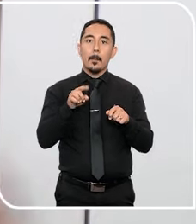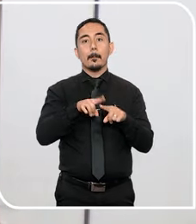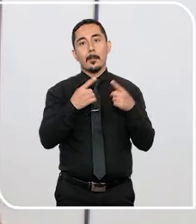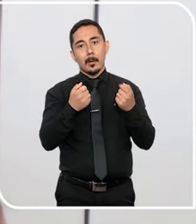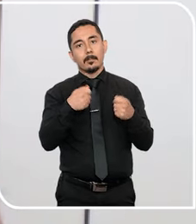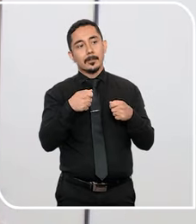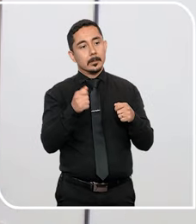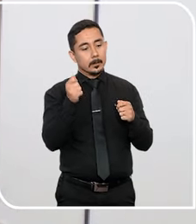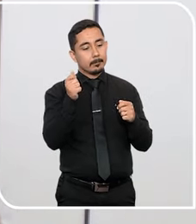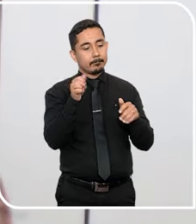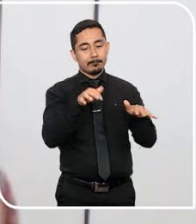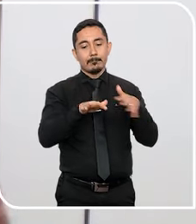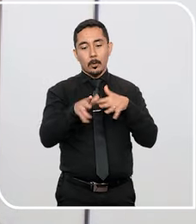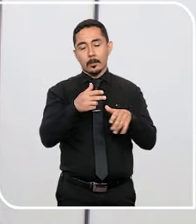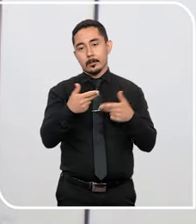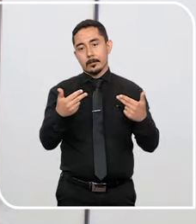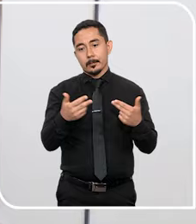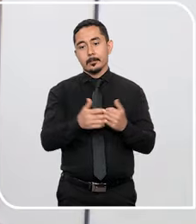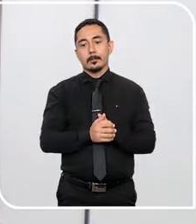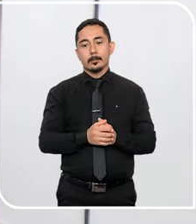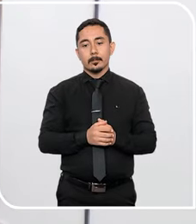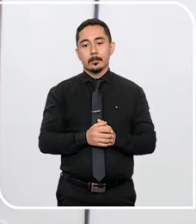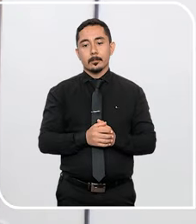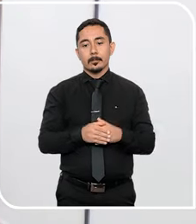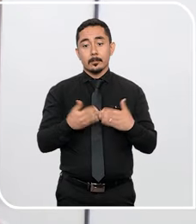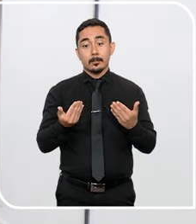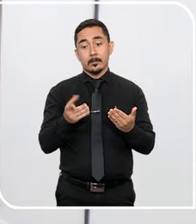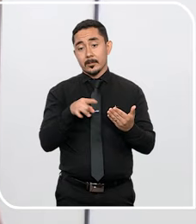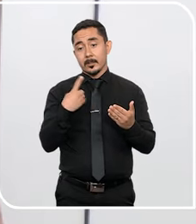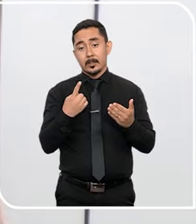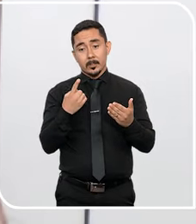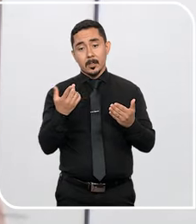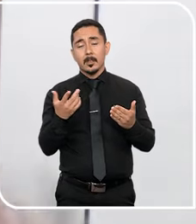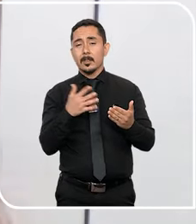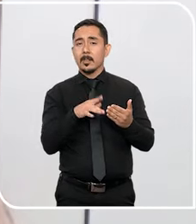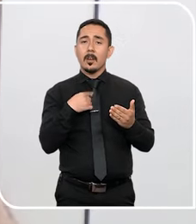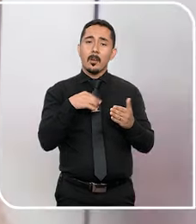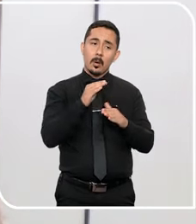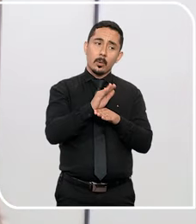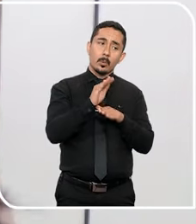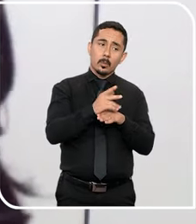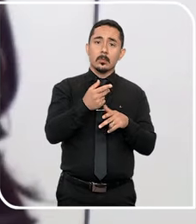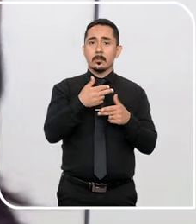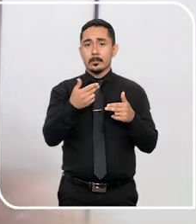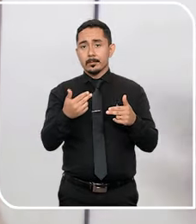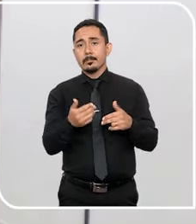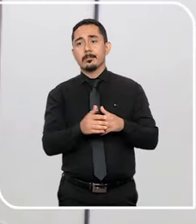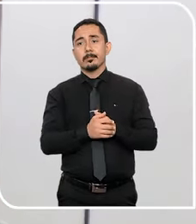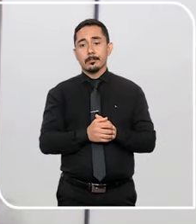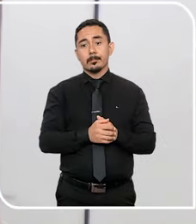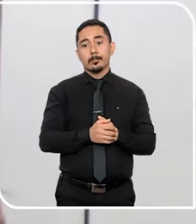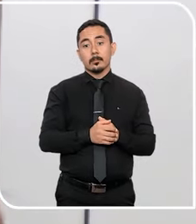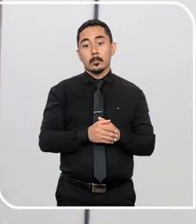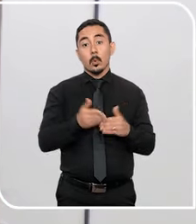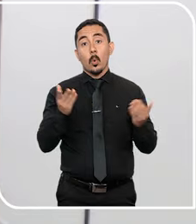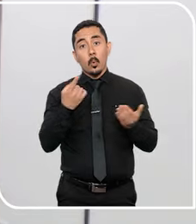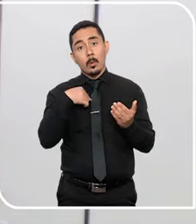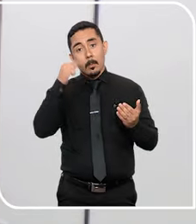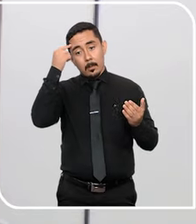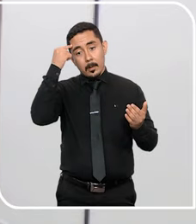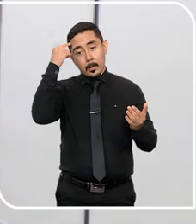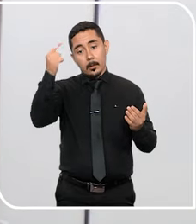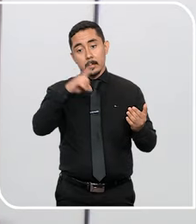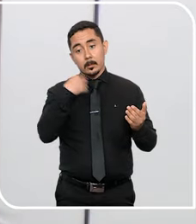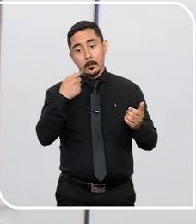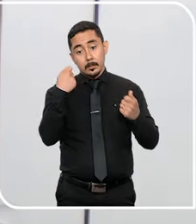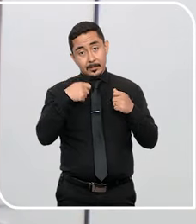uma mobilização mas ela sozinha não ia conseguir nada então a gente acabava não eu faço para você não sei o qu e e